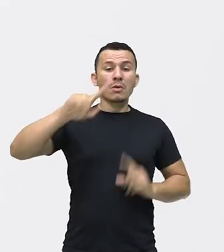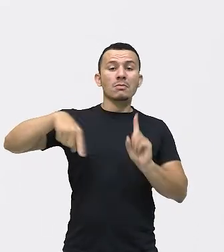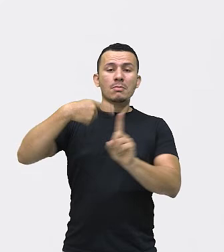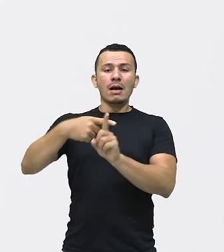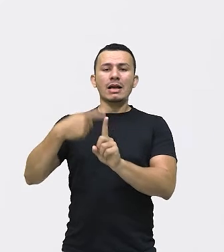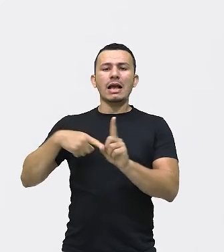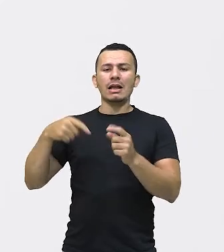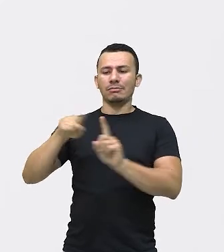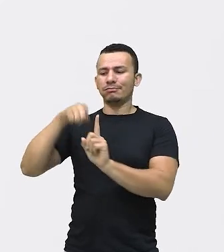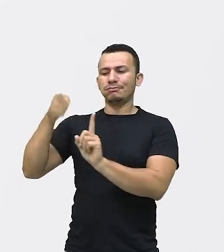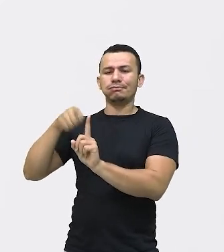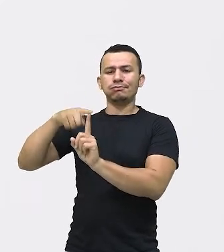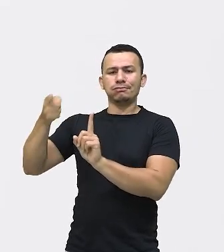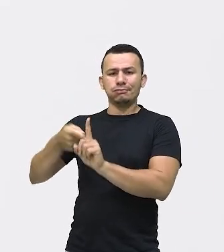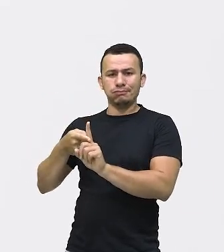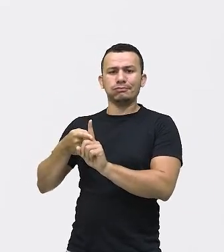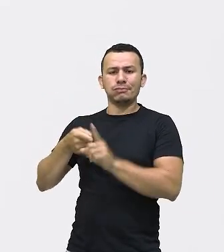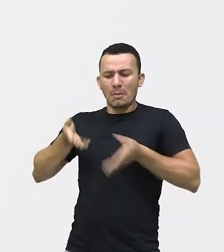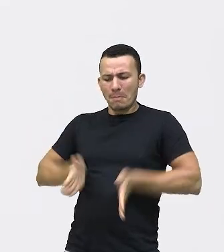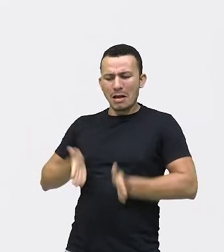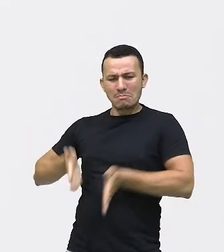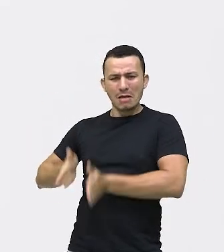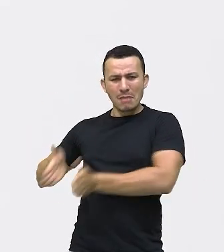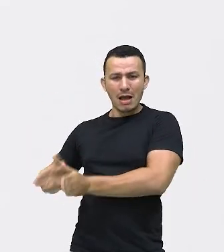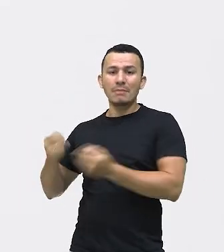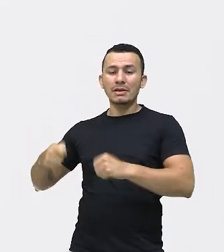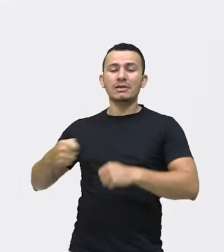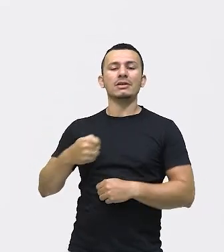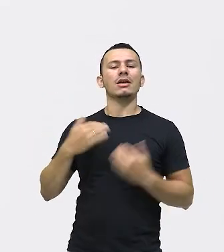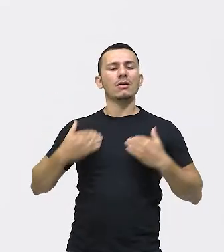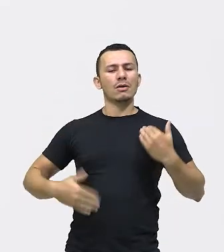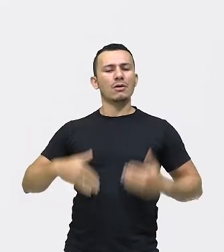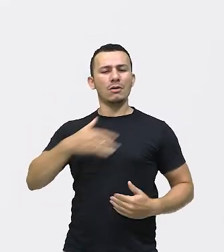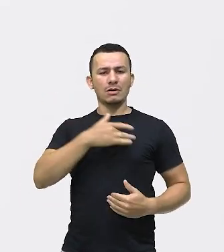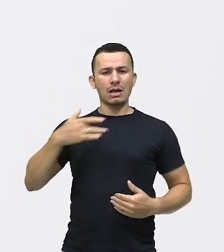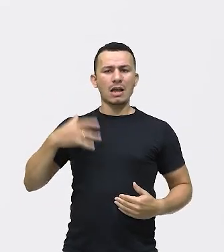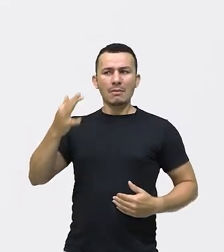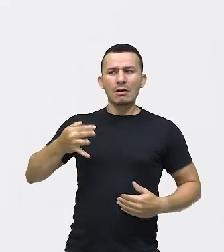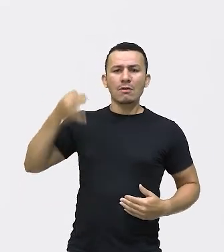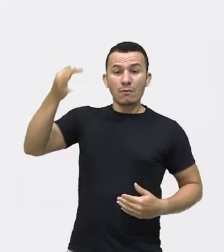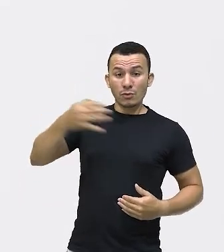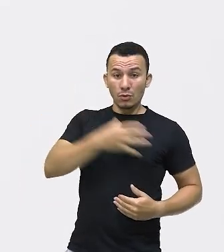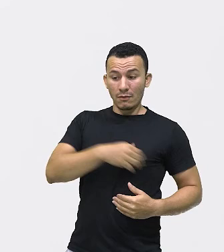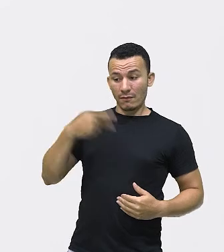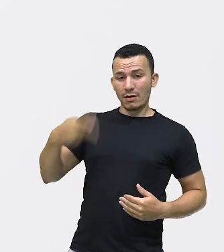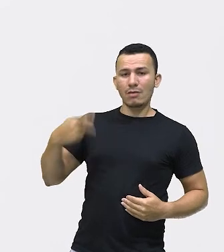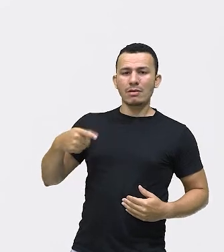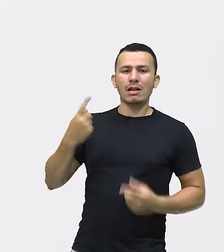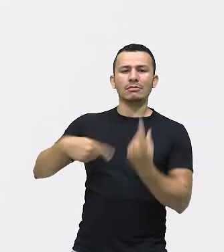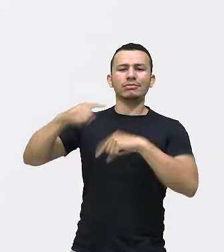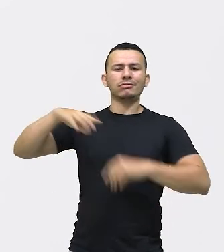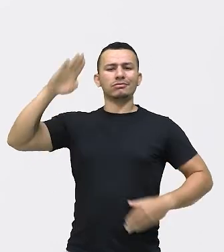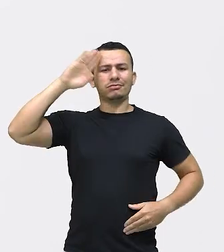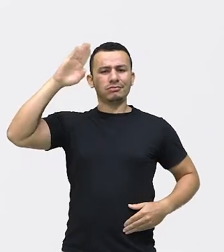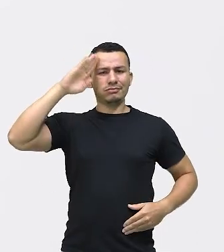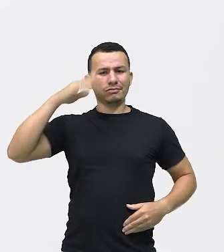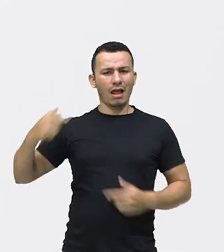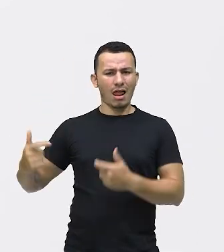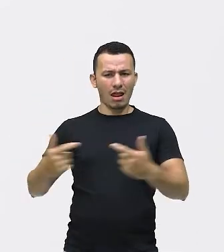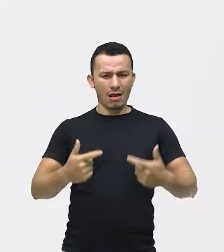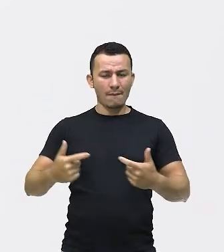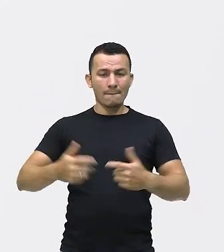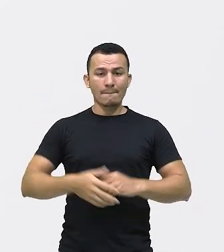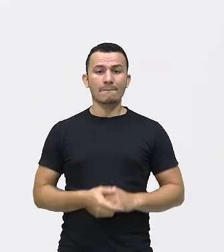que necessitava de um corpo saudável para gerar filhos fortes que se tornariam aí futuros soldados espartanos. E vamos ver rapidamente